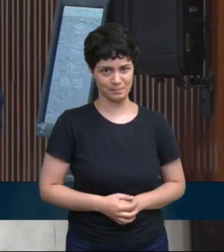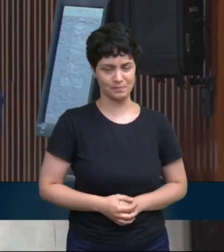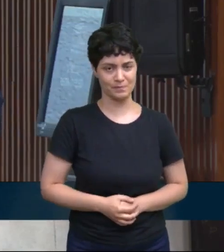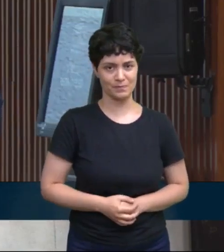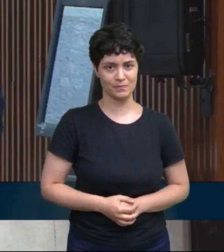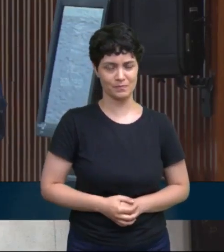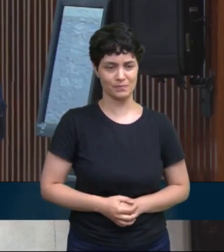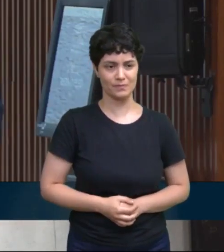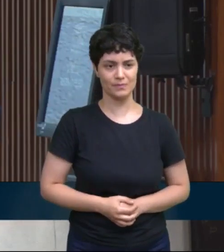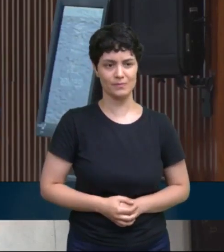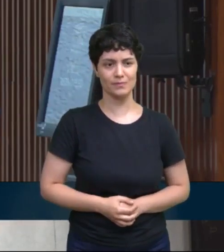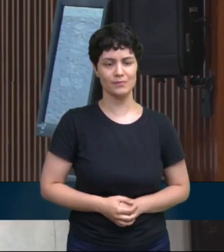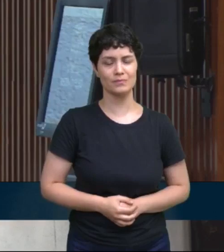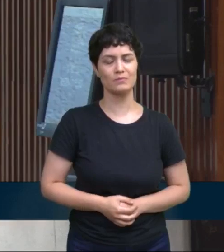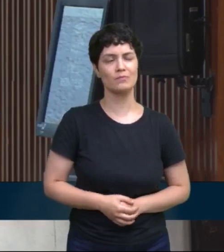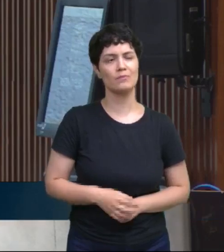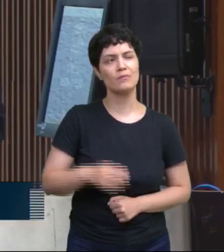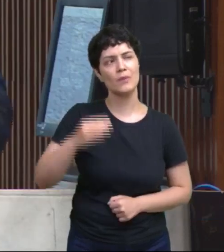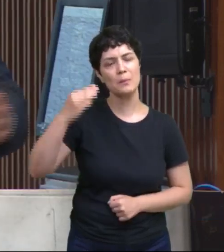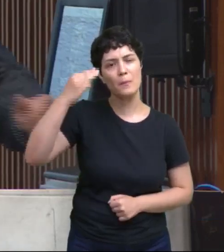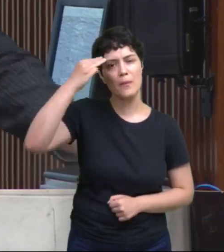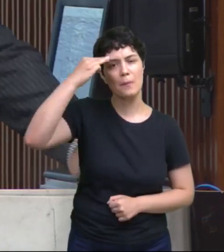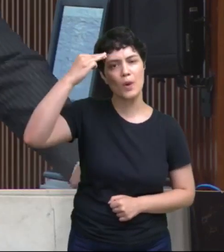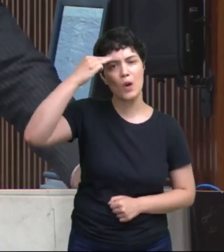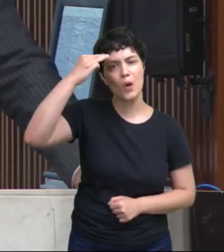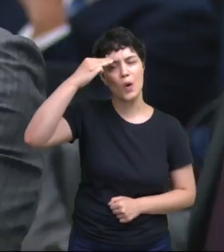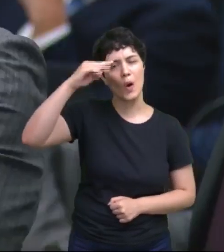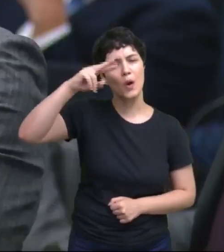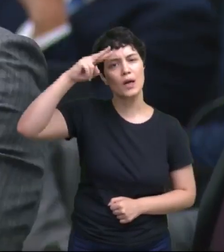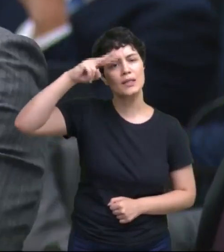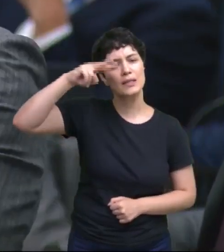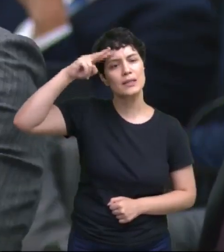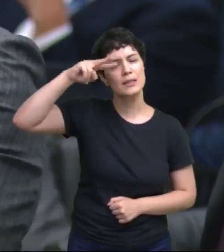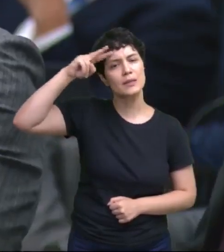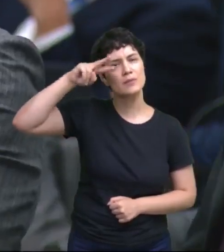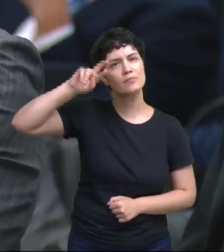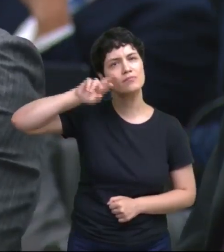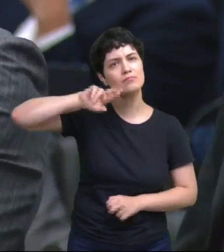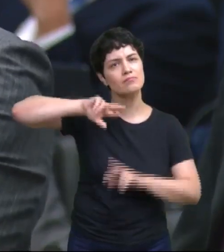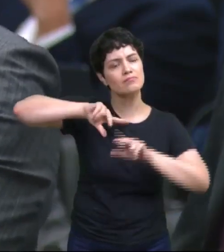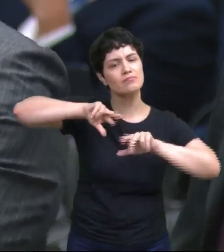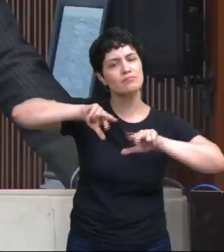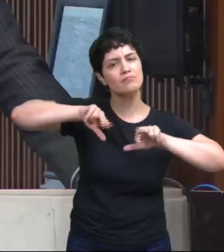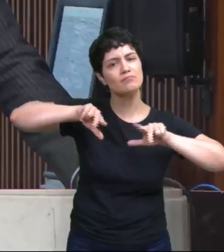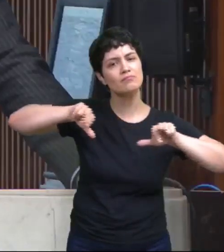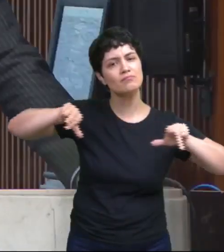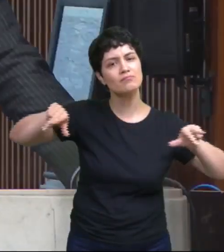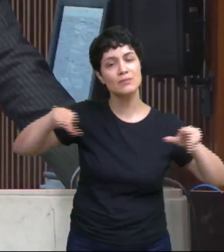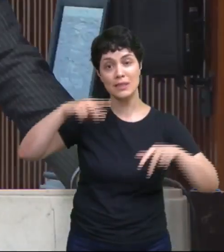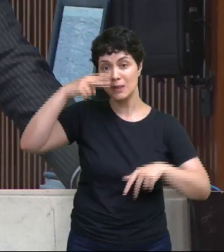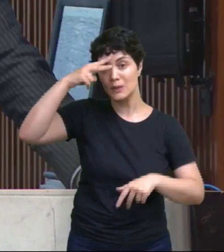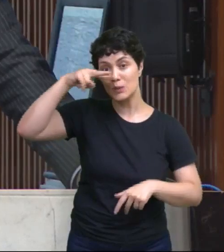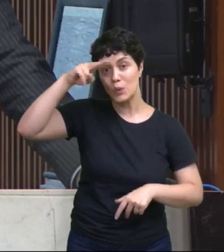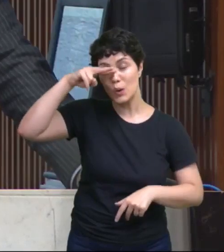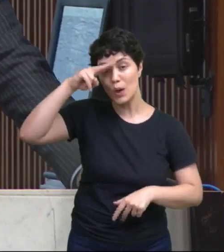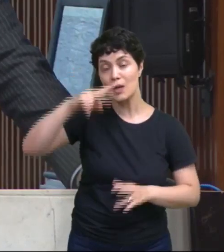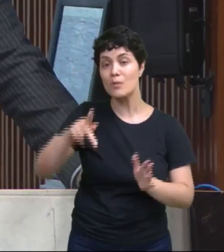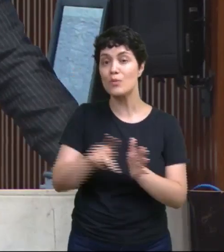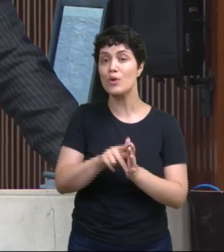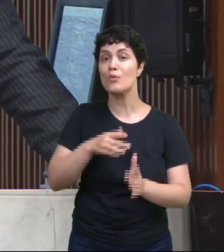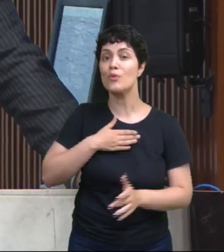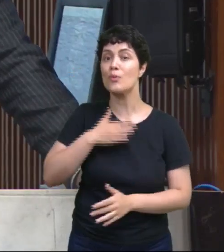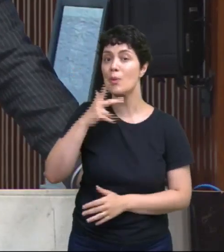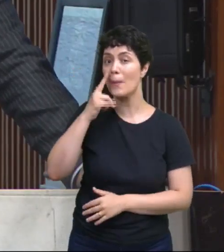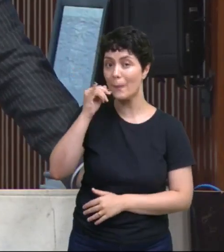E as lembranças e as histórias do meu pai, que hoje completa os seus